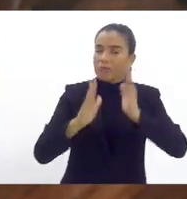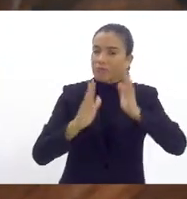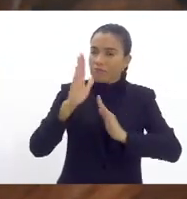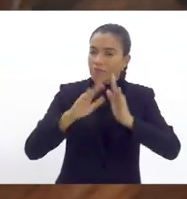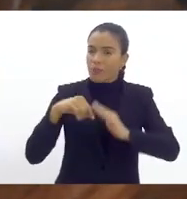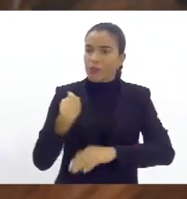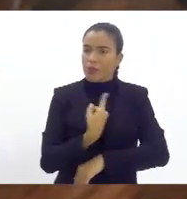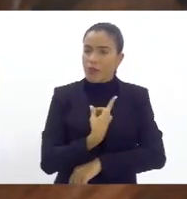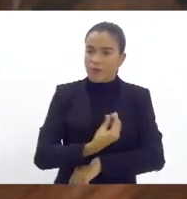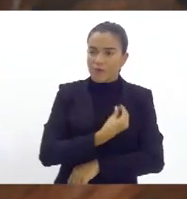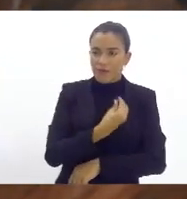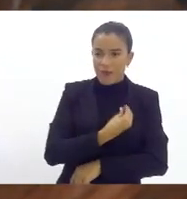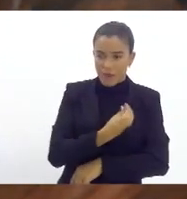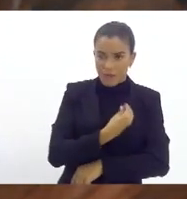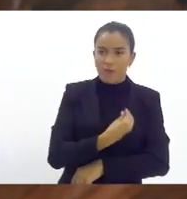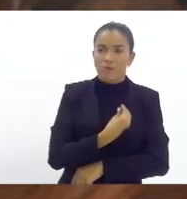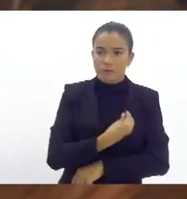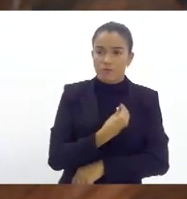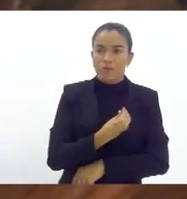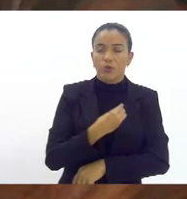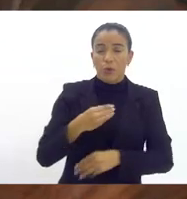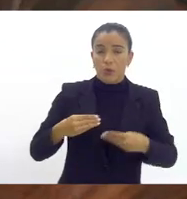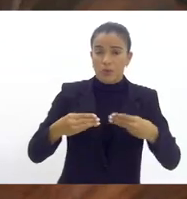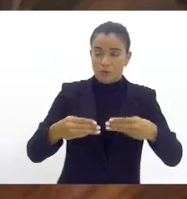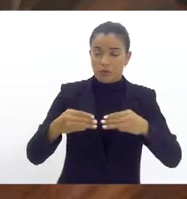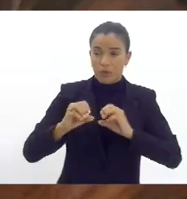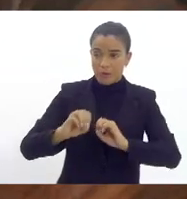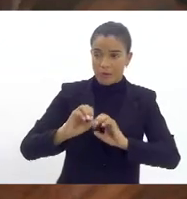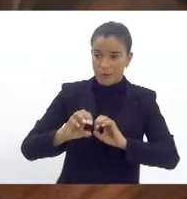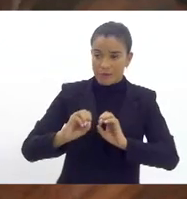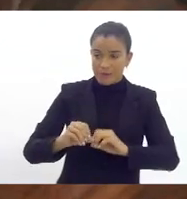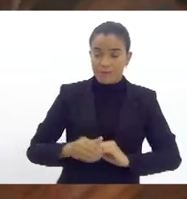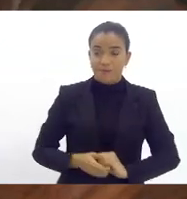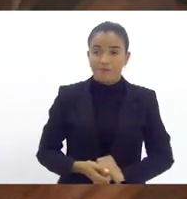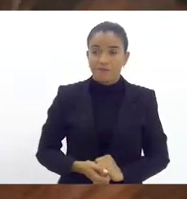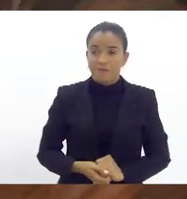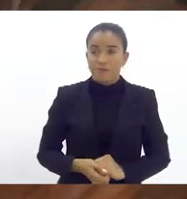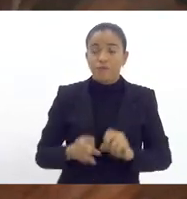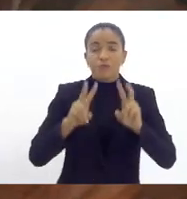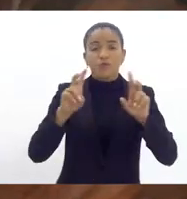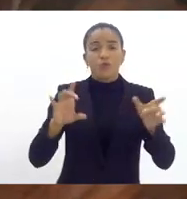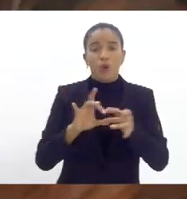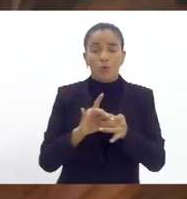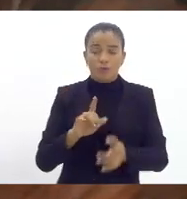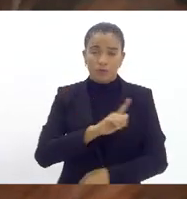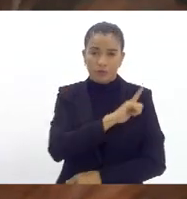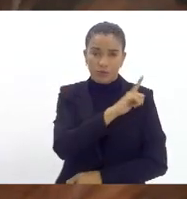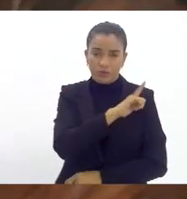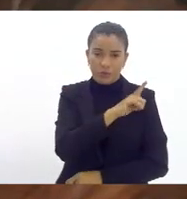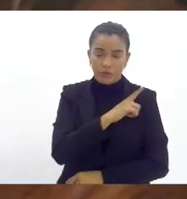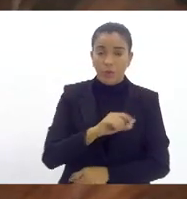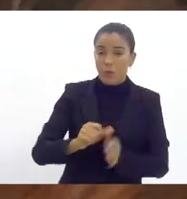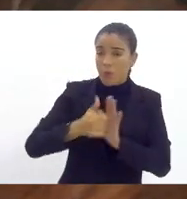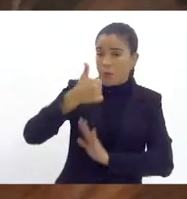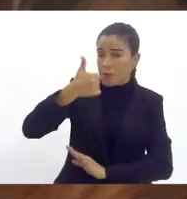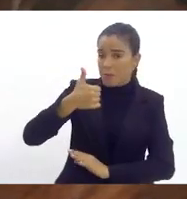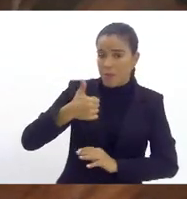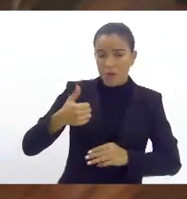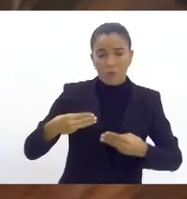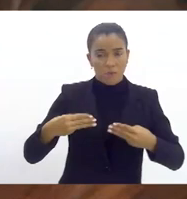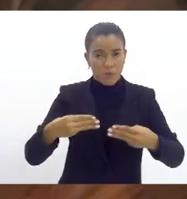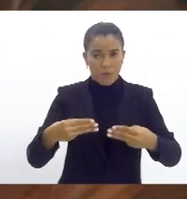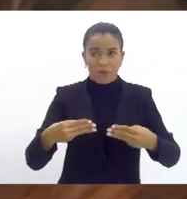os últimos momentos que a gente viveu no Ministério da Educação em relação à gestão o primeiro-ministro